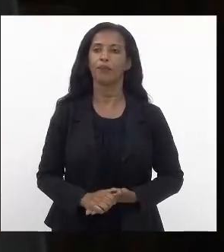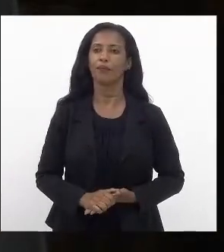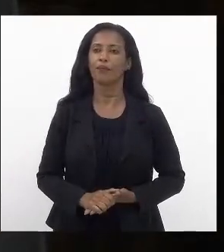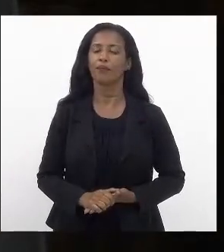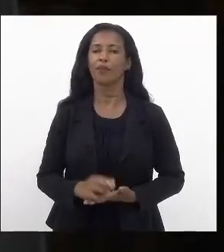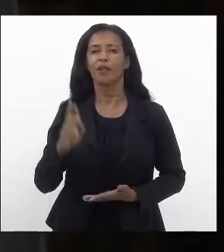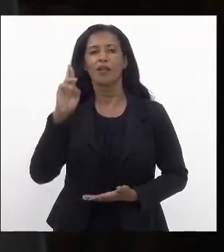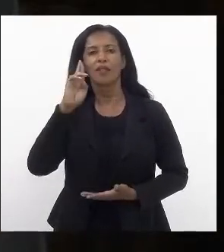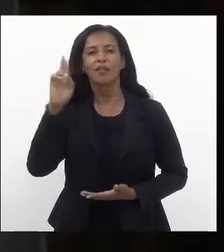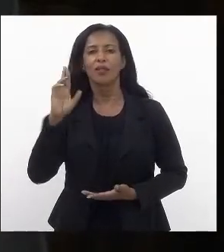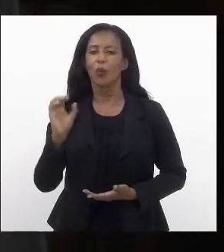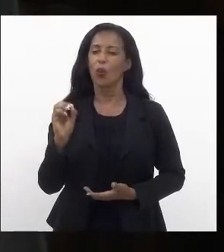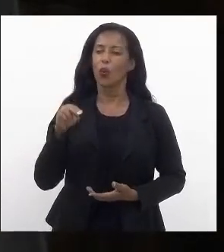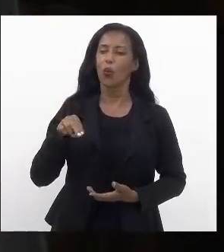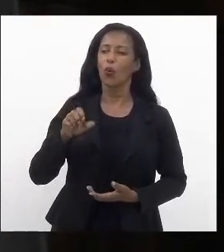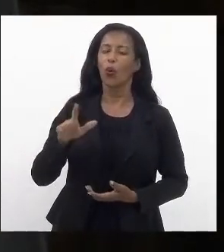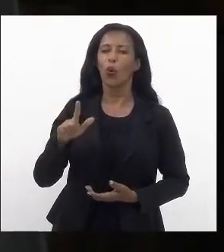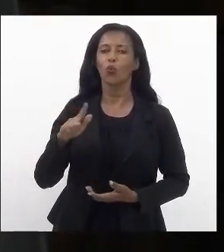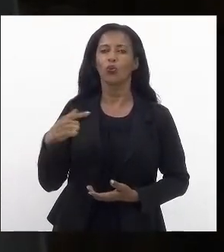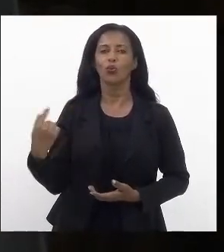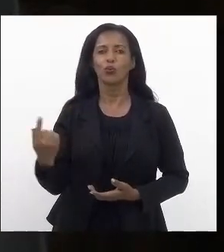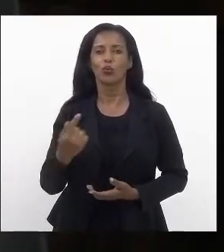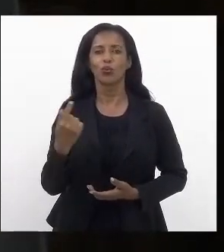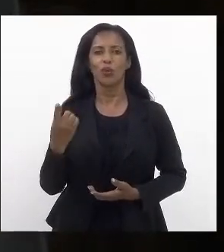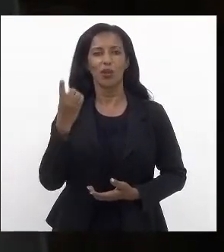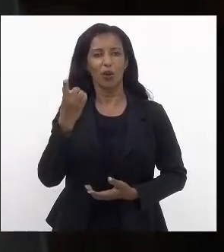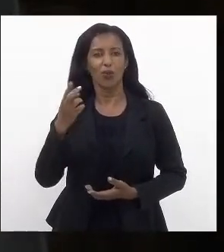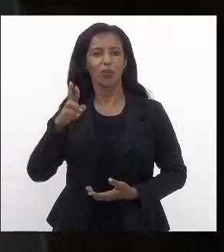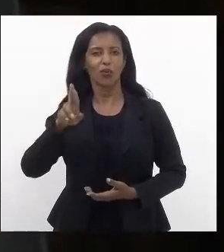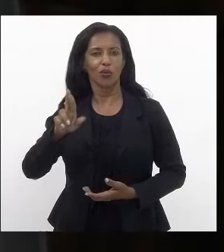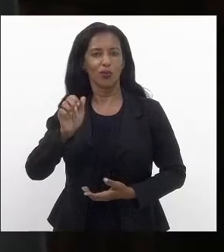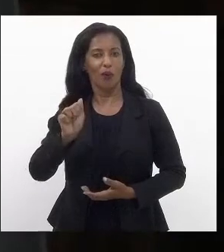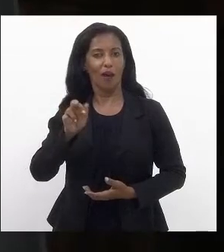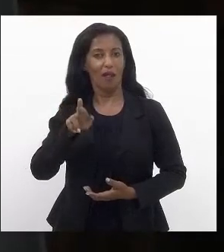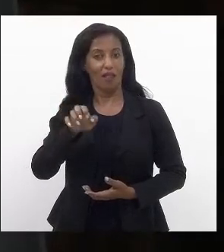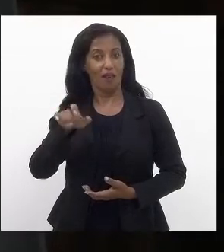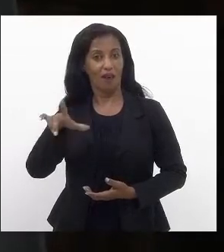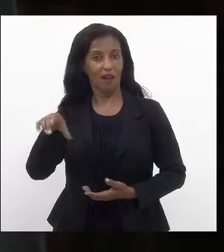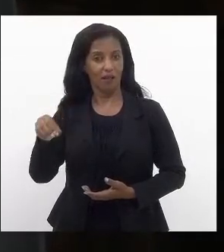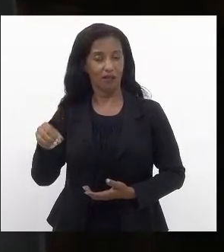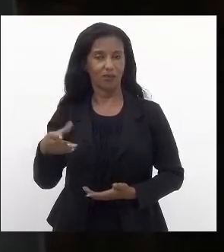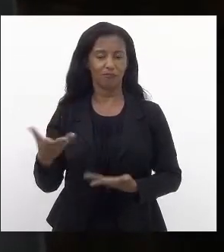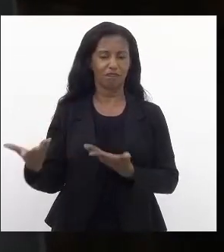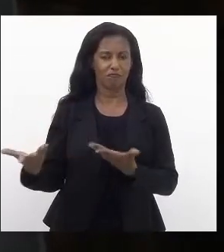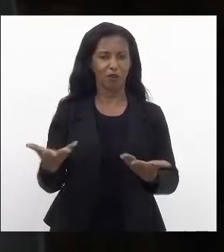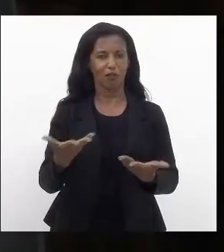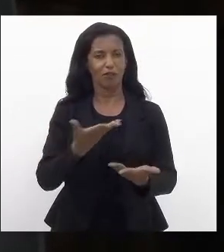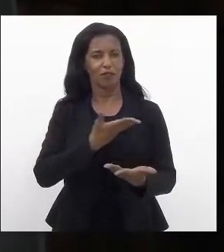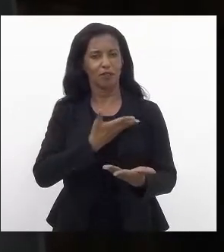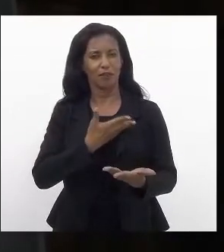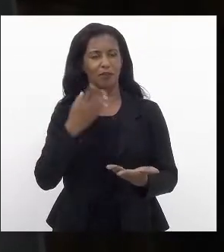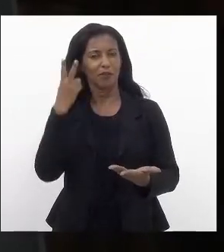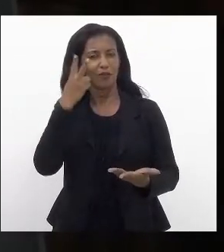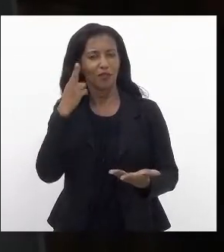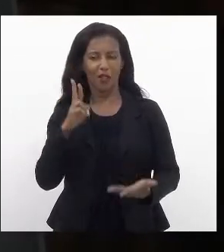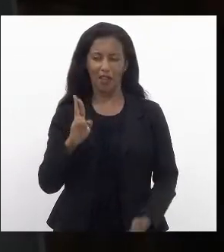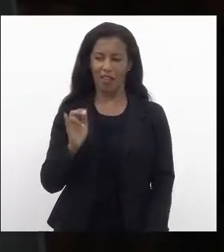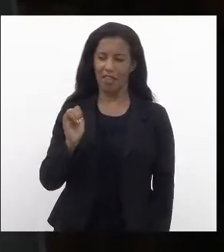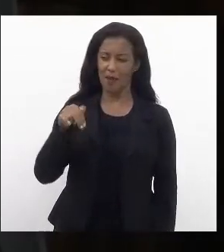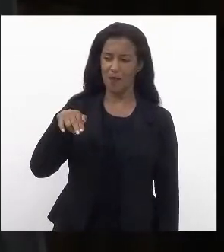senhor cônsul-geral do Líbano, Dr. Alejandro Bittar, homenageado, nossos amigos, vereador